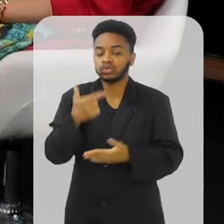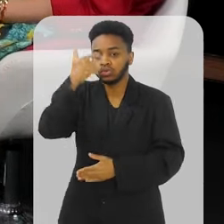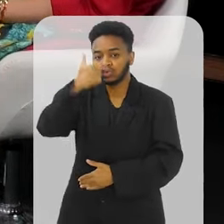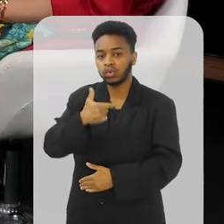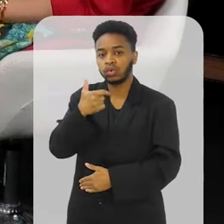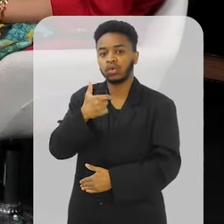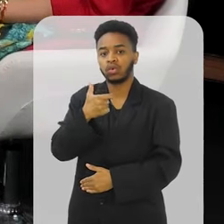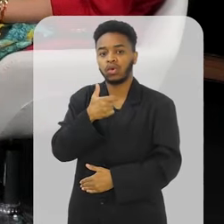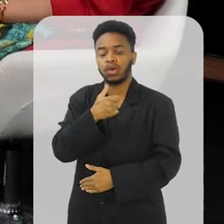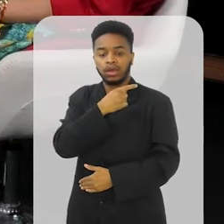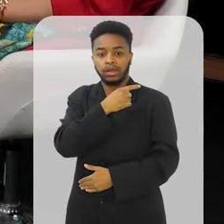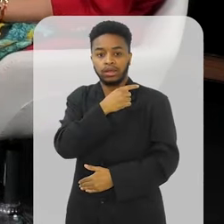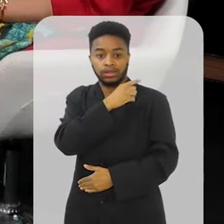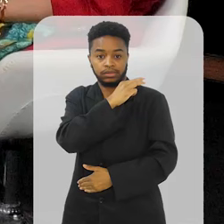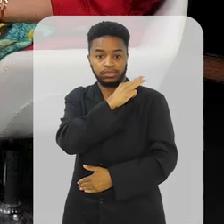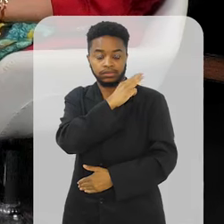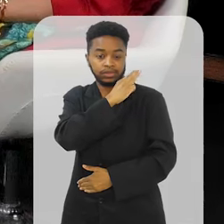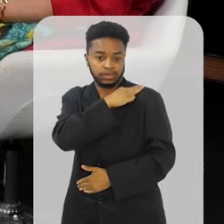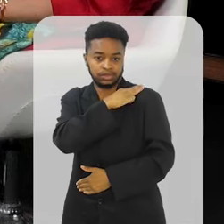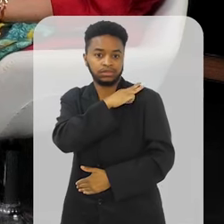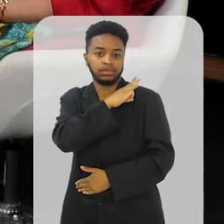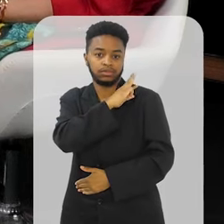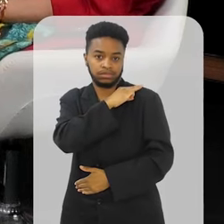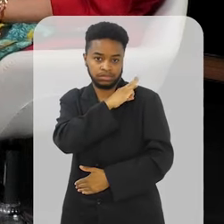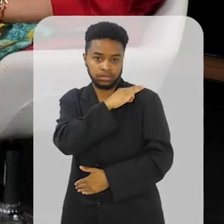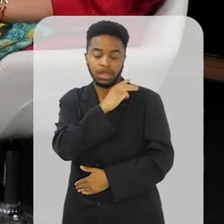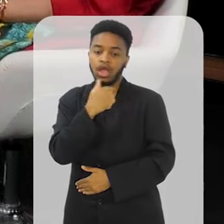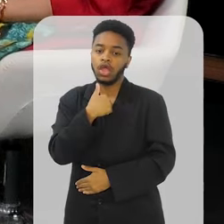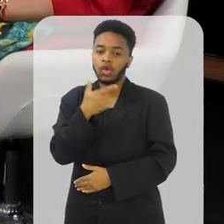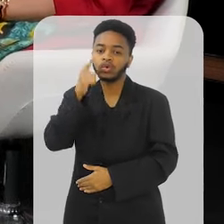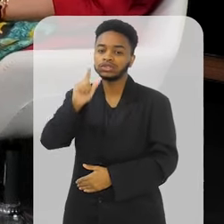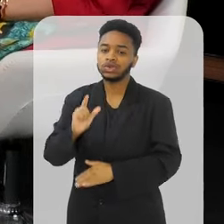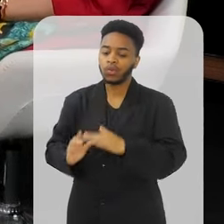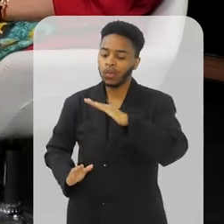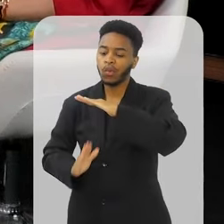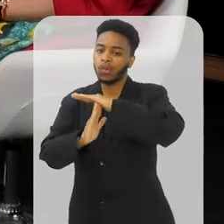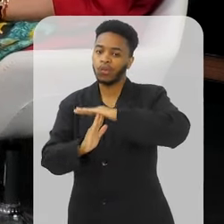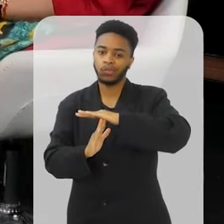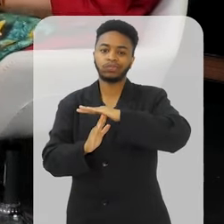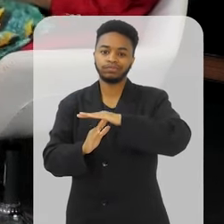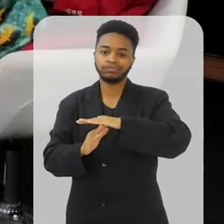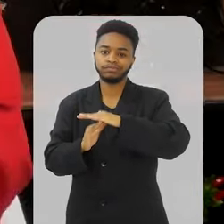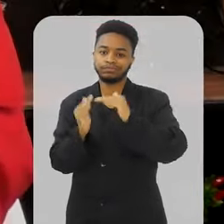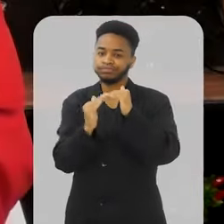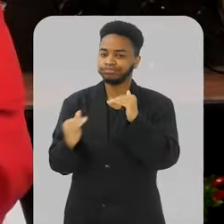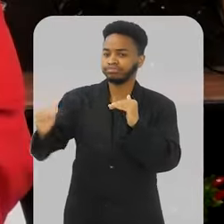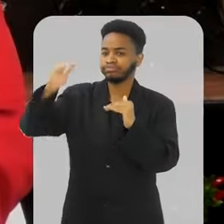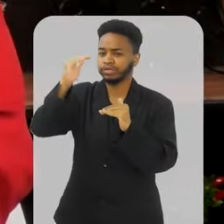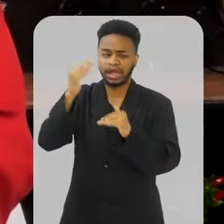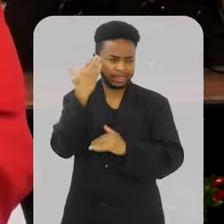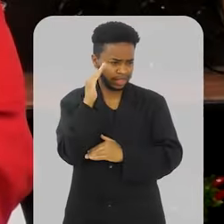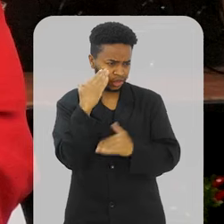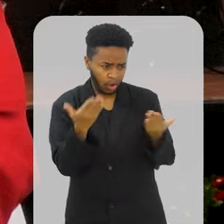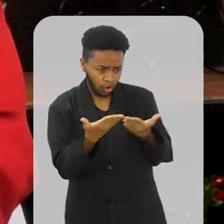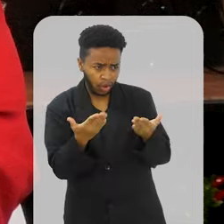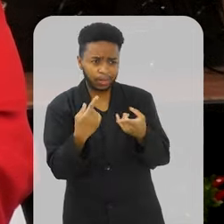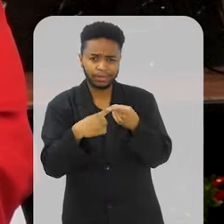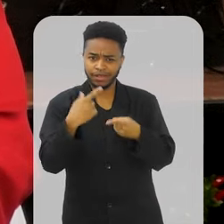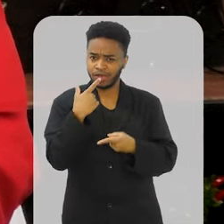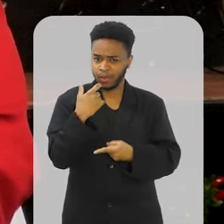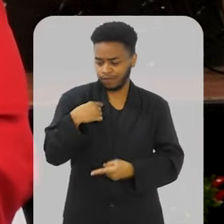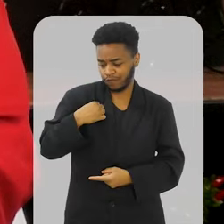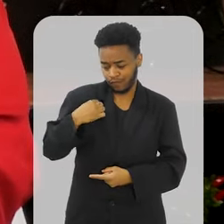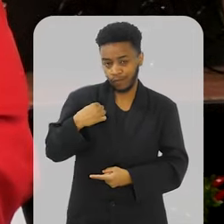sou Tenente Coronel Parabéns atingi o último postam agora porque todo vermelho Santa